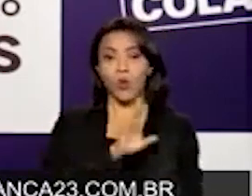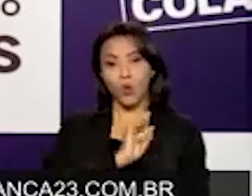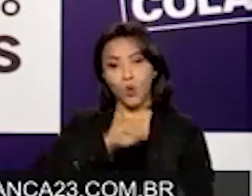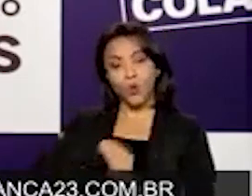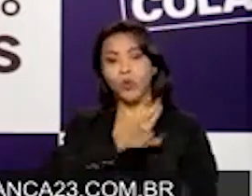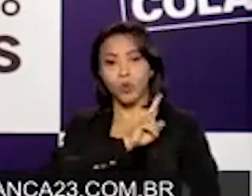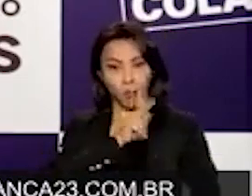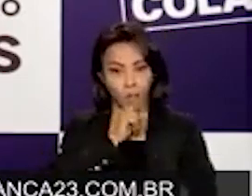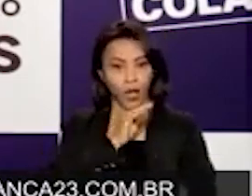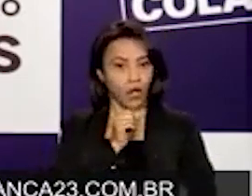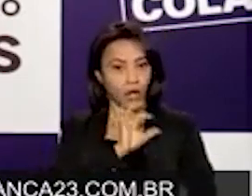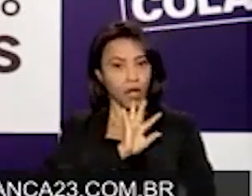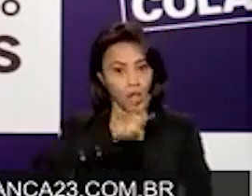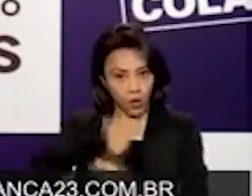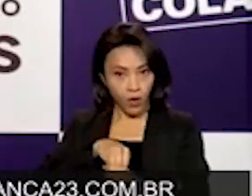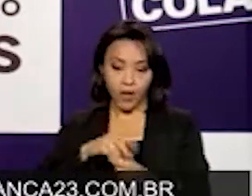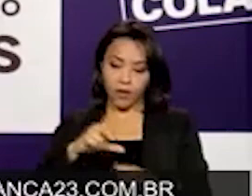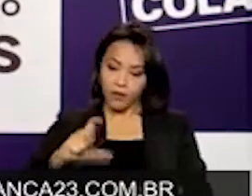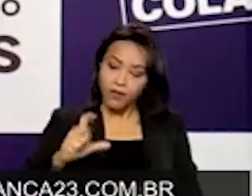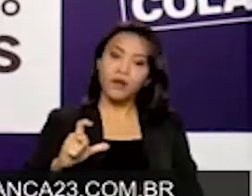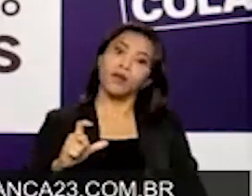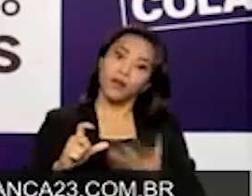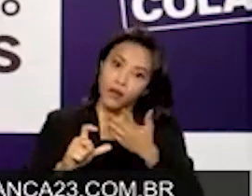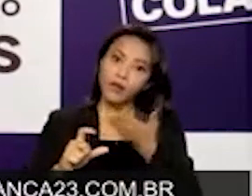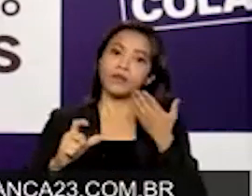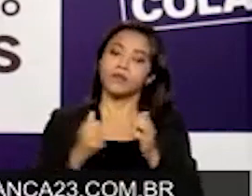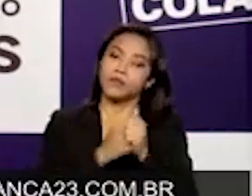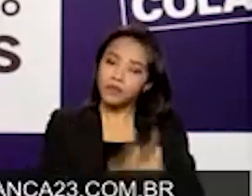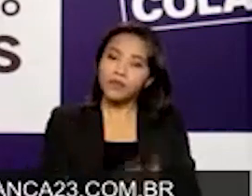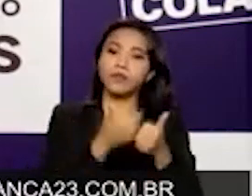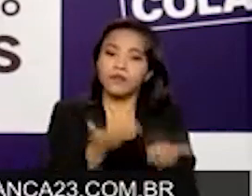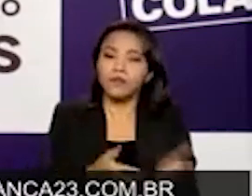trazendo com isso mais informação ao agente fiscalizador e atendendo aos condutores do sistema viário.